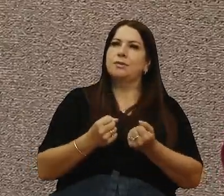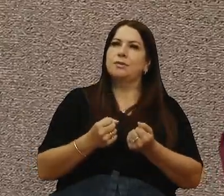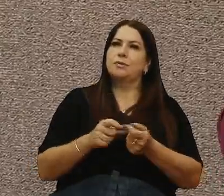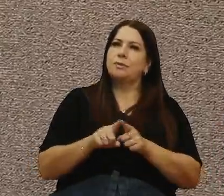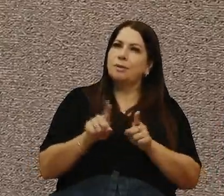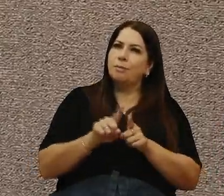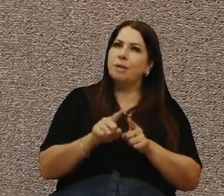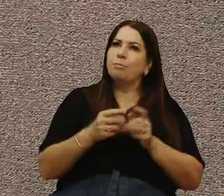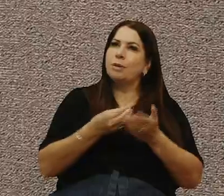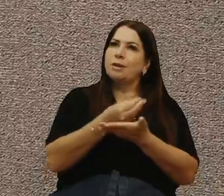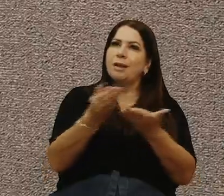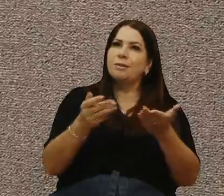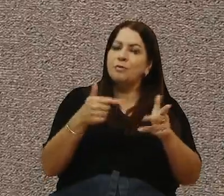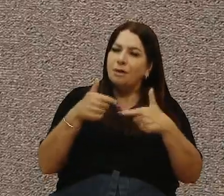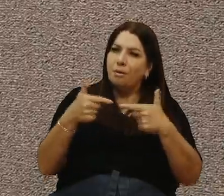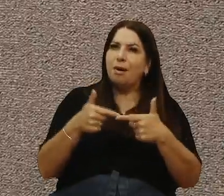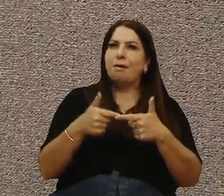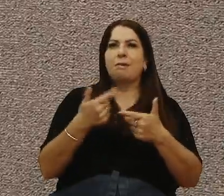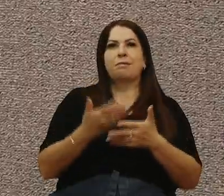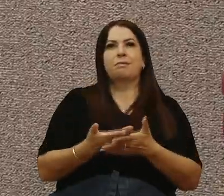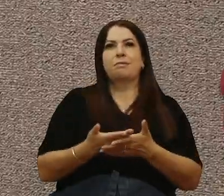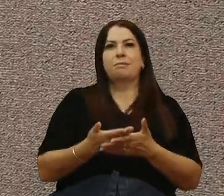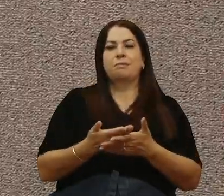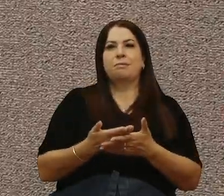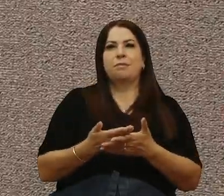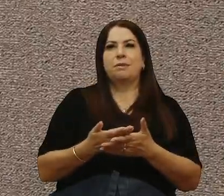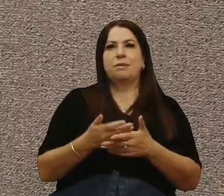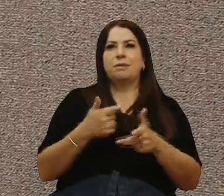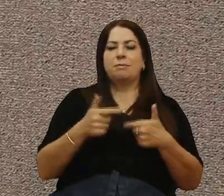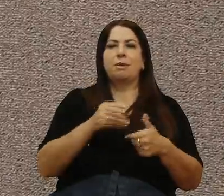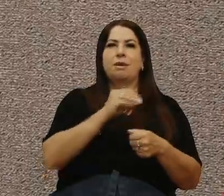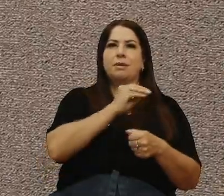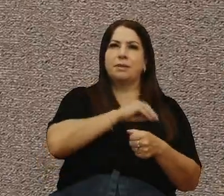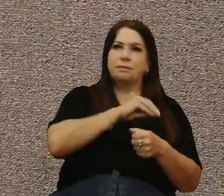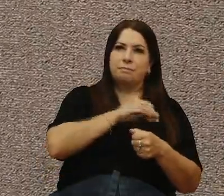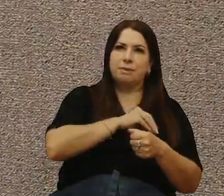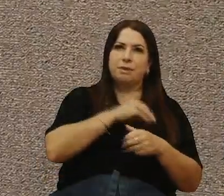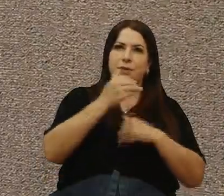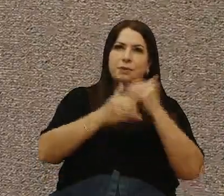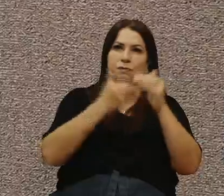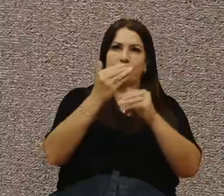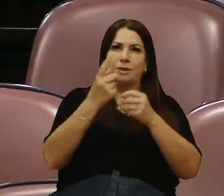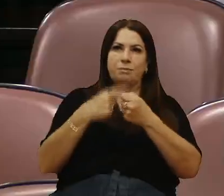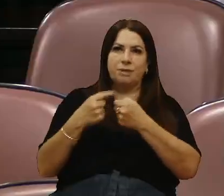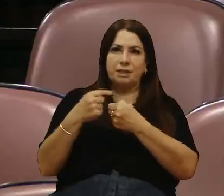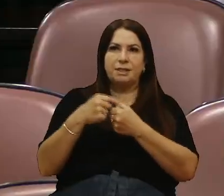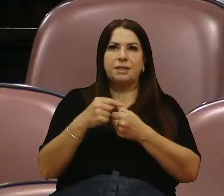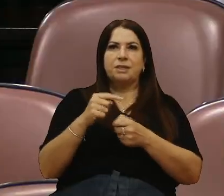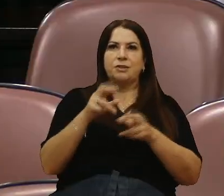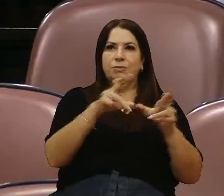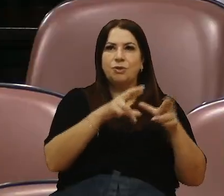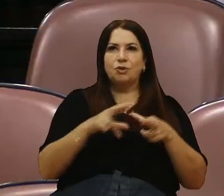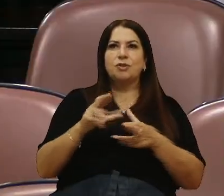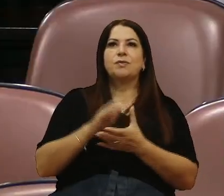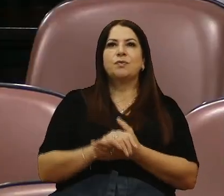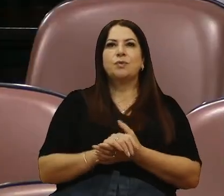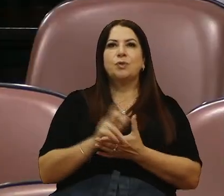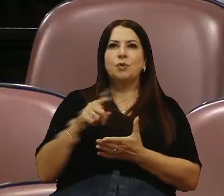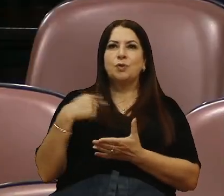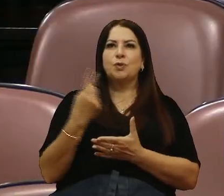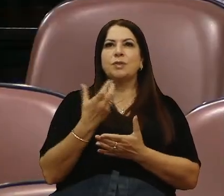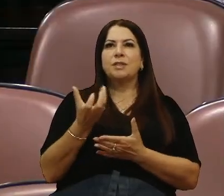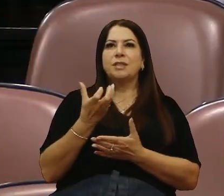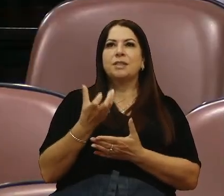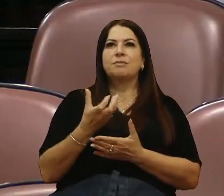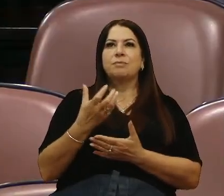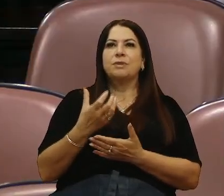dedicando, oferecendo emprego, ou seja, trabalho, renda e desenvolvimento aqui para a nossa cidade e para a região. Então, nós queremos,